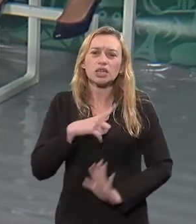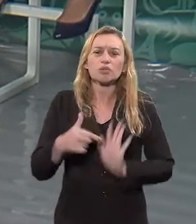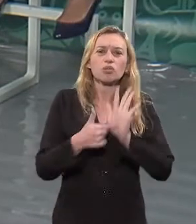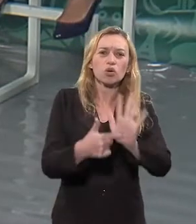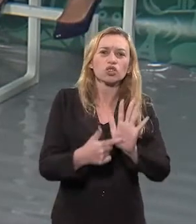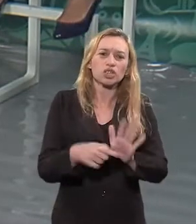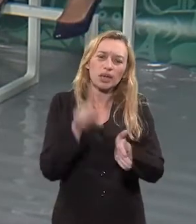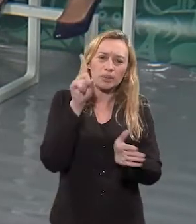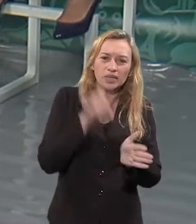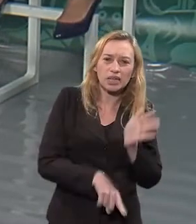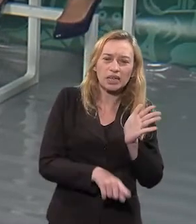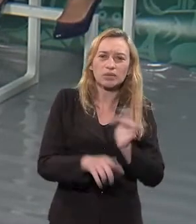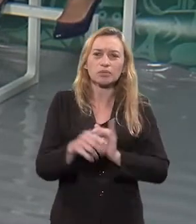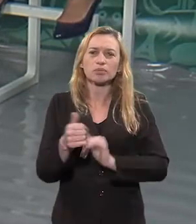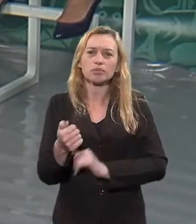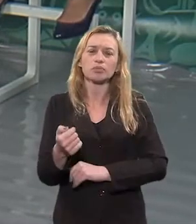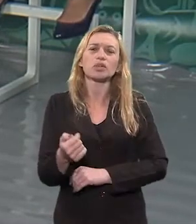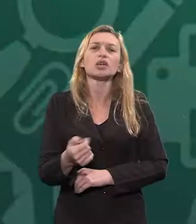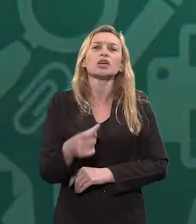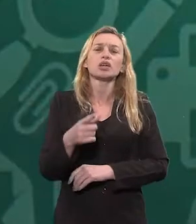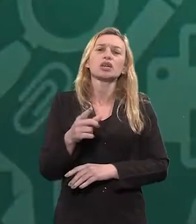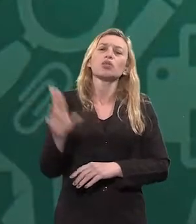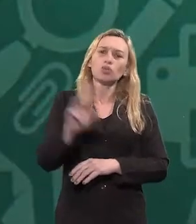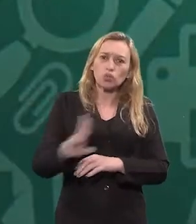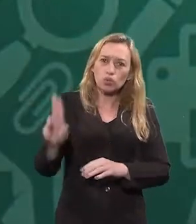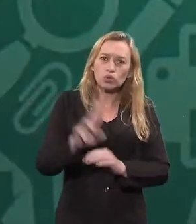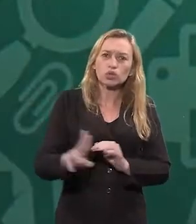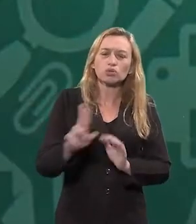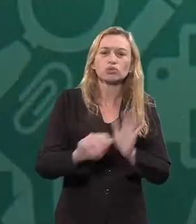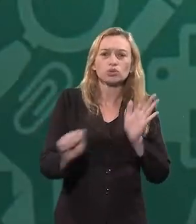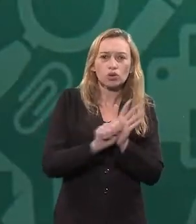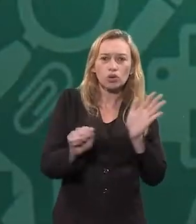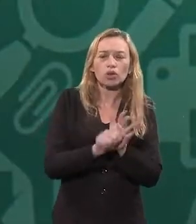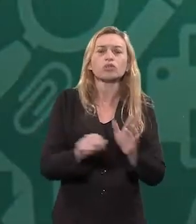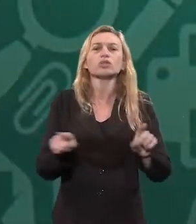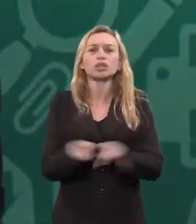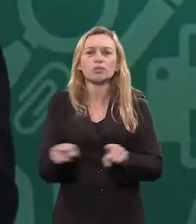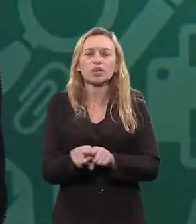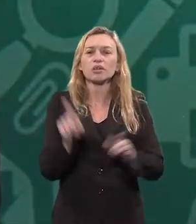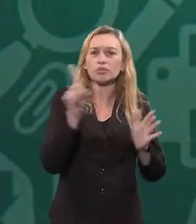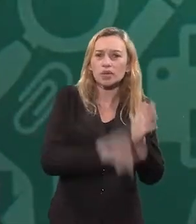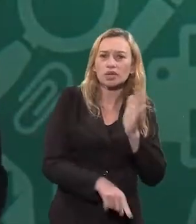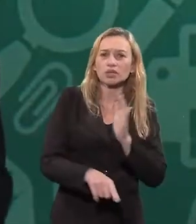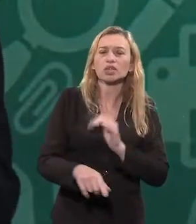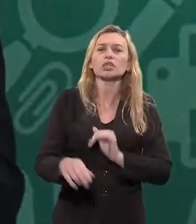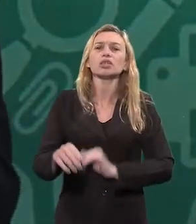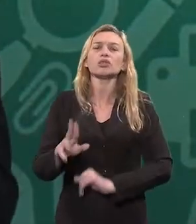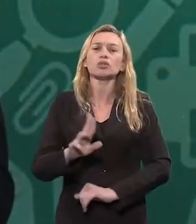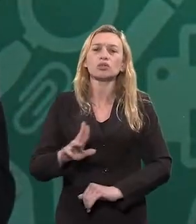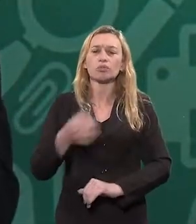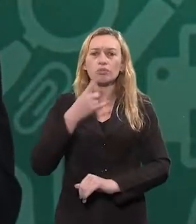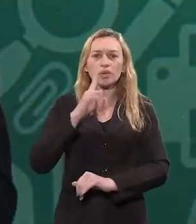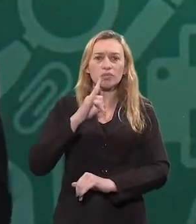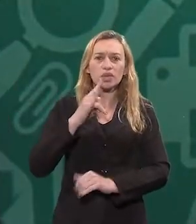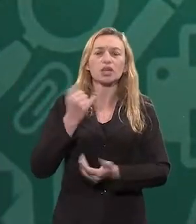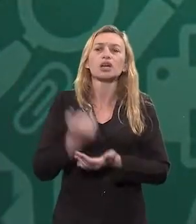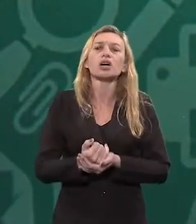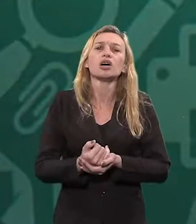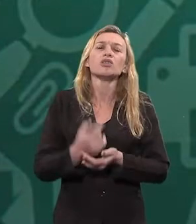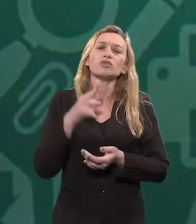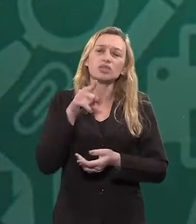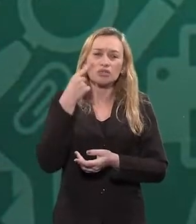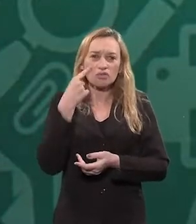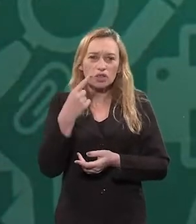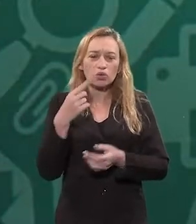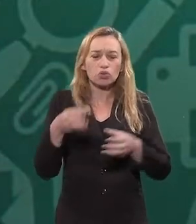existem apontam que menos da metade dessa população é usuária de drogas e menos ainda é dependente química. Ou seja, você